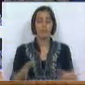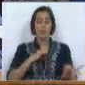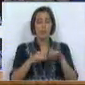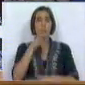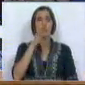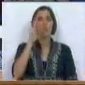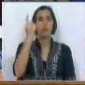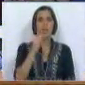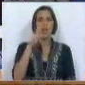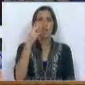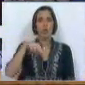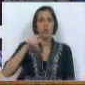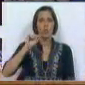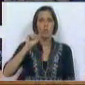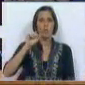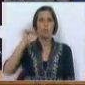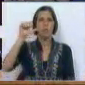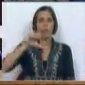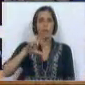Sr. Deputado José Junqueiro.